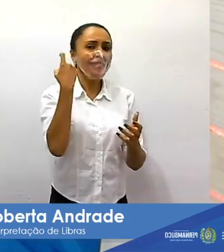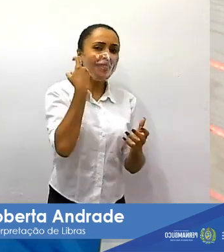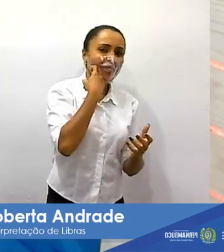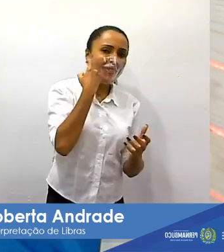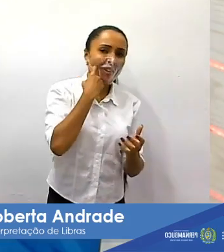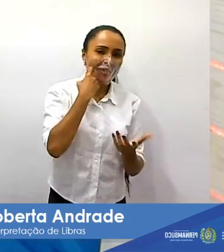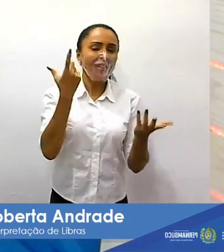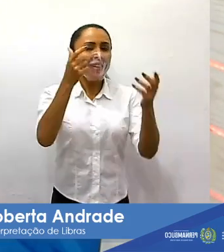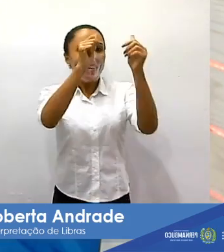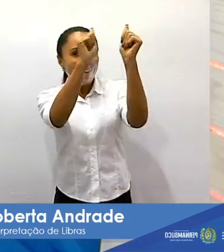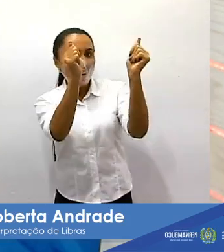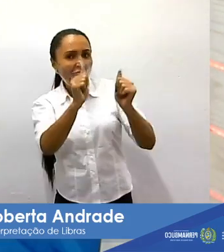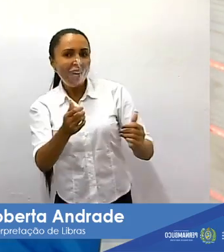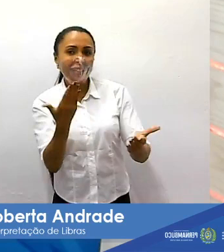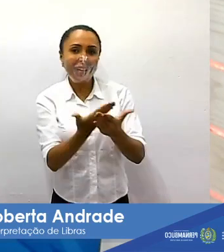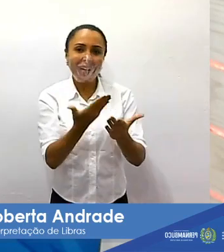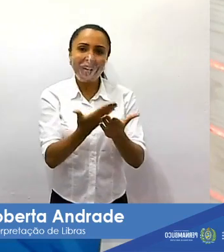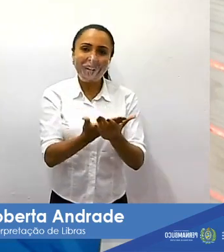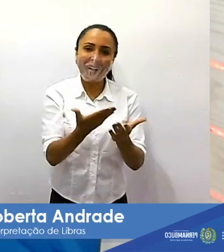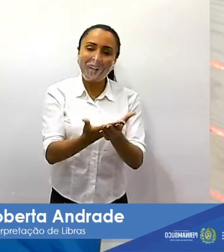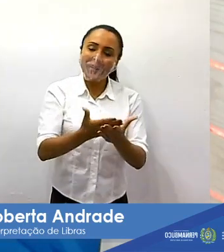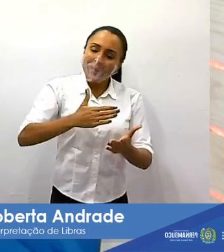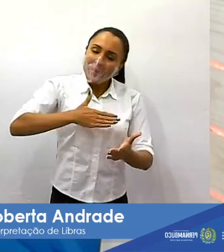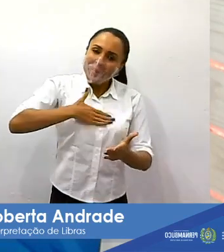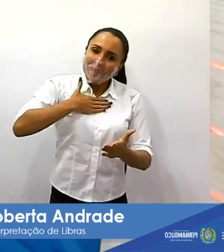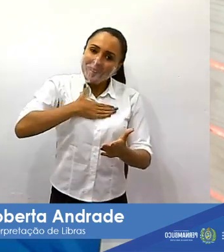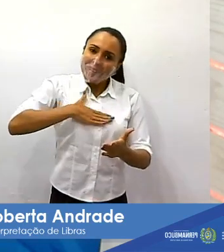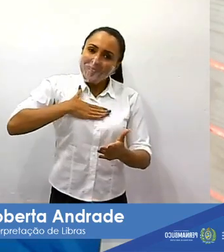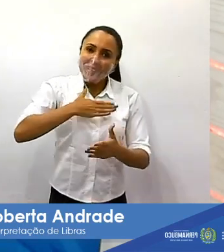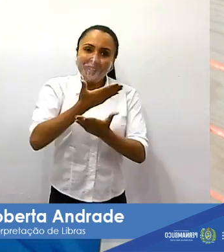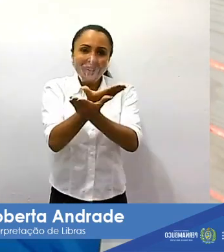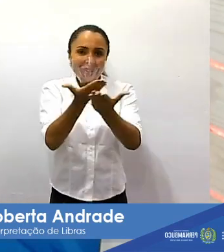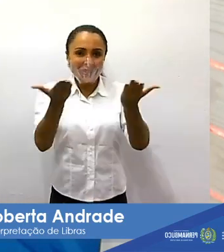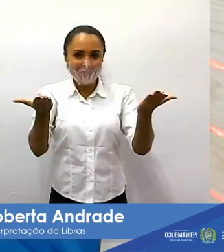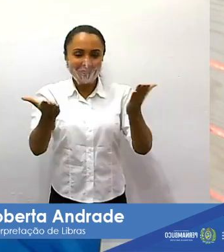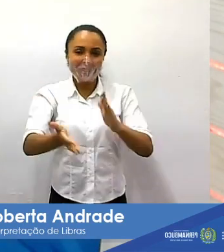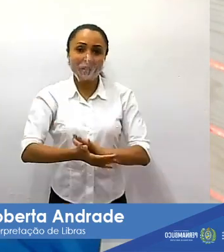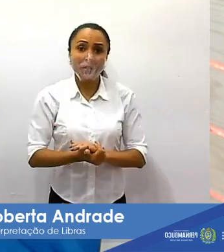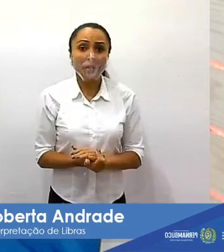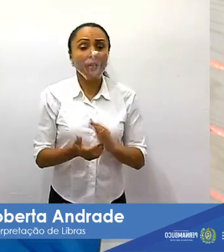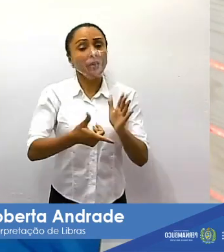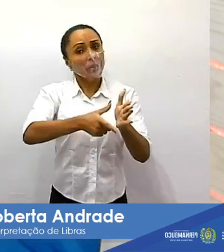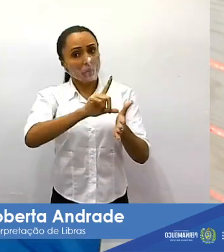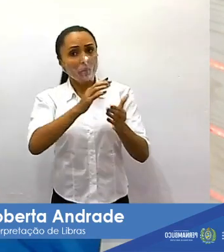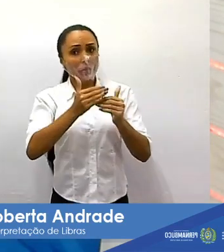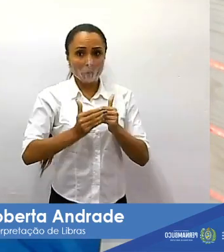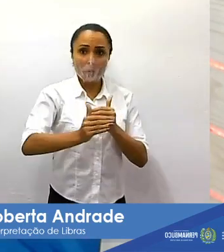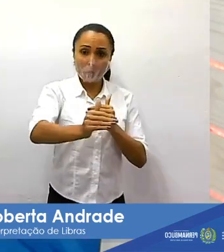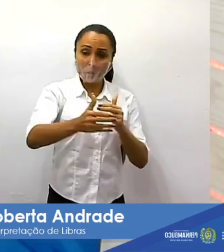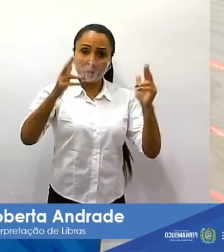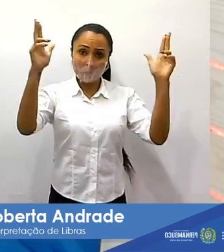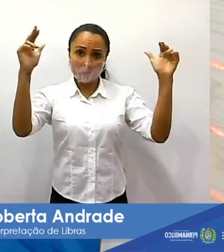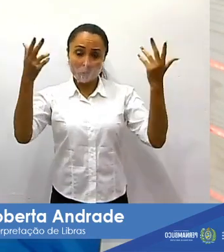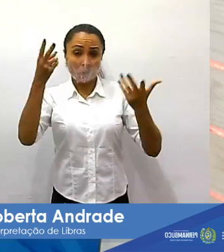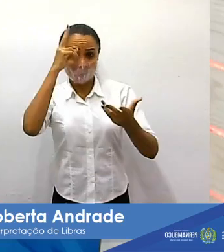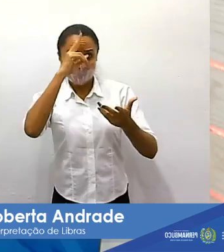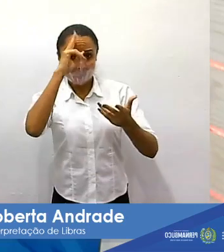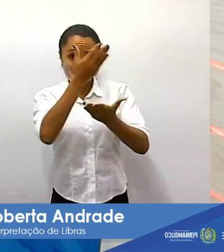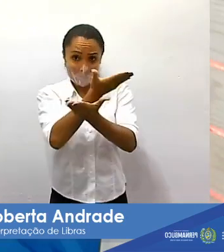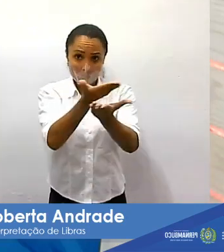da aula de artes. É um prazer estar com vocês hoje aqui. Antes da gente começar o conteúdo de hoje, um